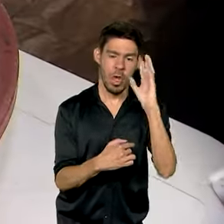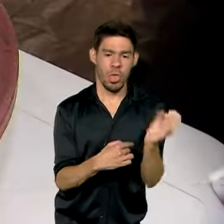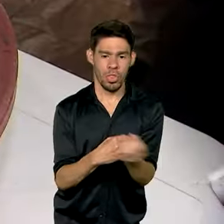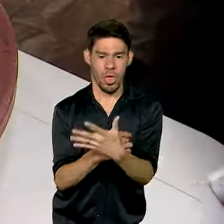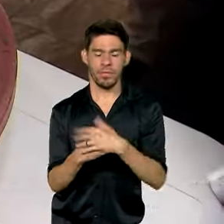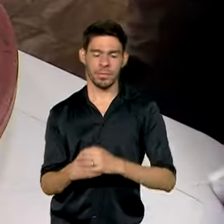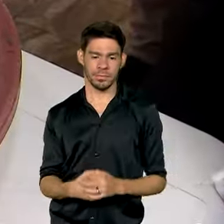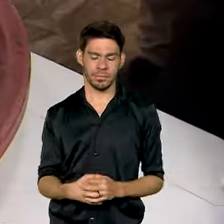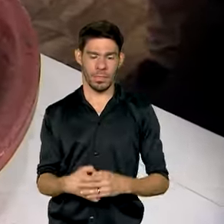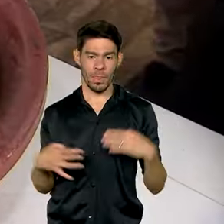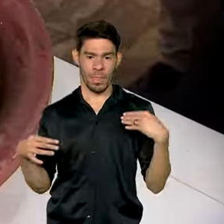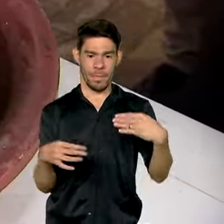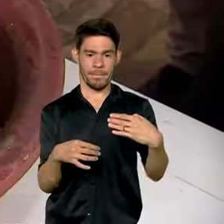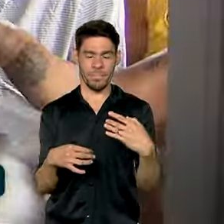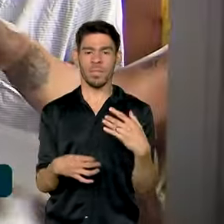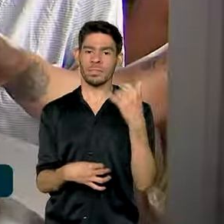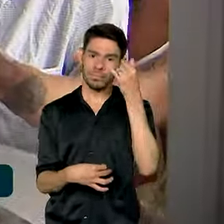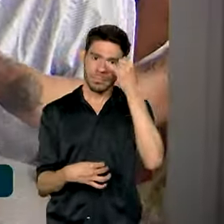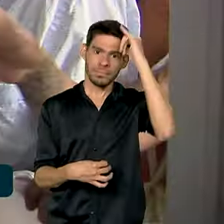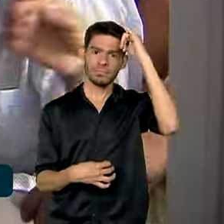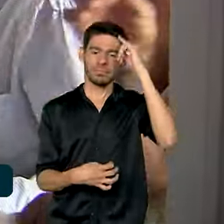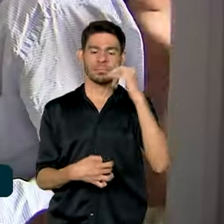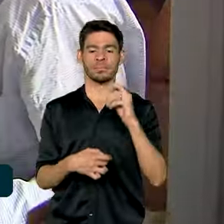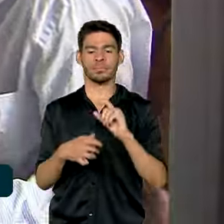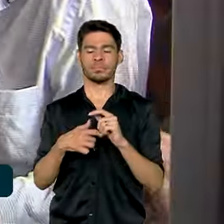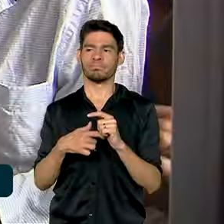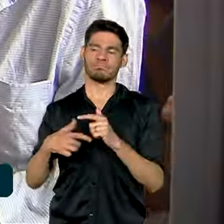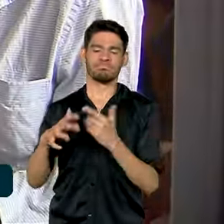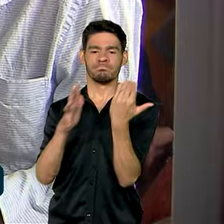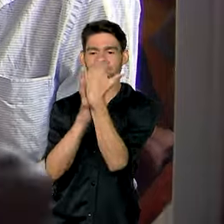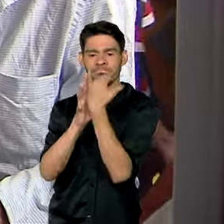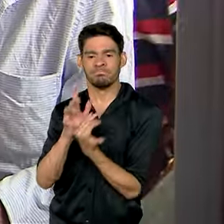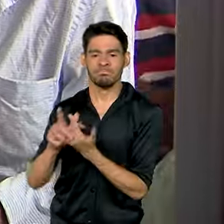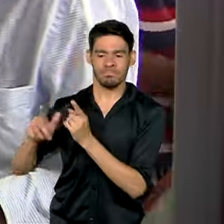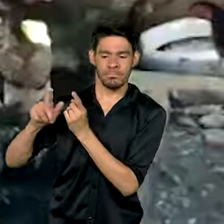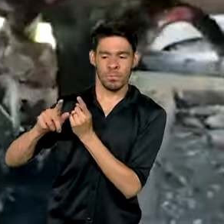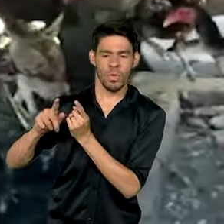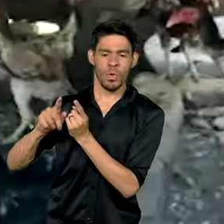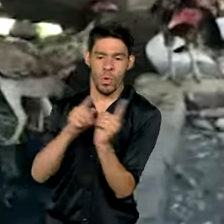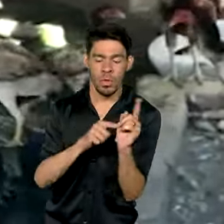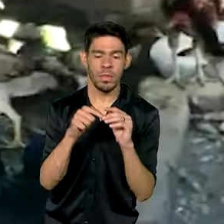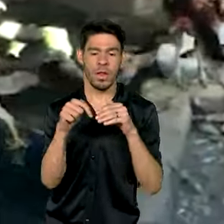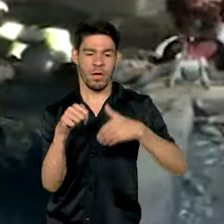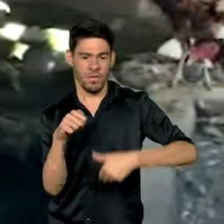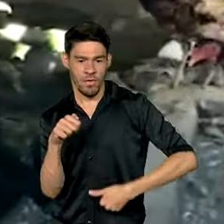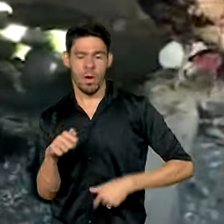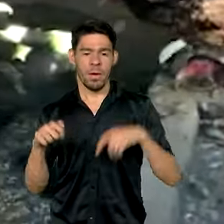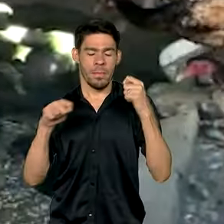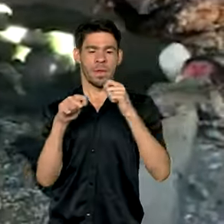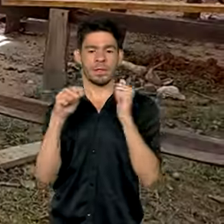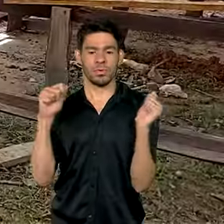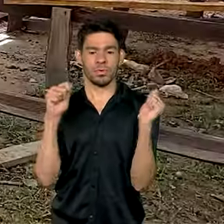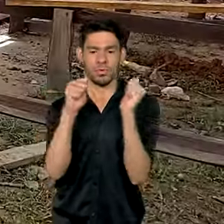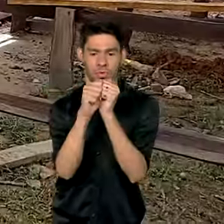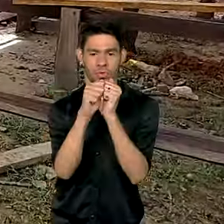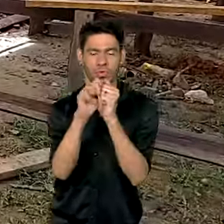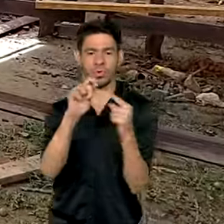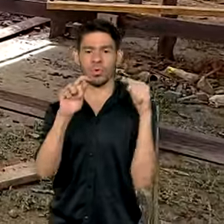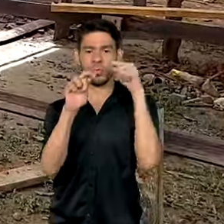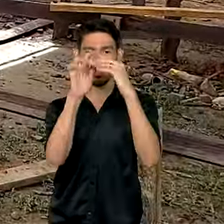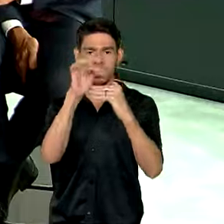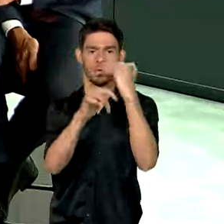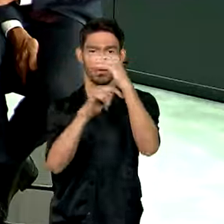Para o Ministério da Fazenda, as medidas de combate à fome devem andar juntas com as metas de